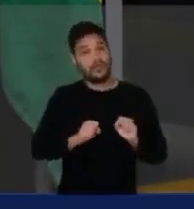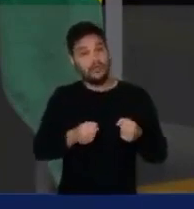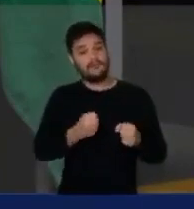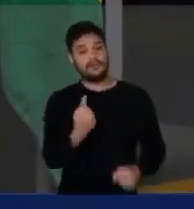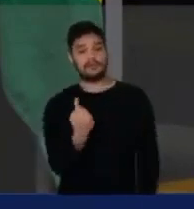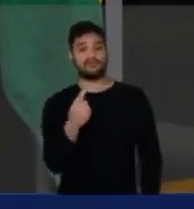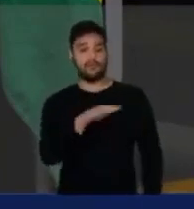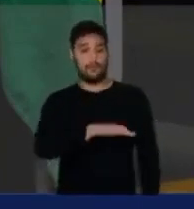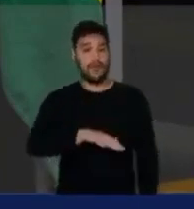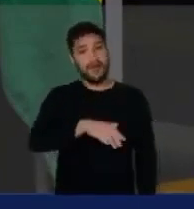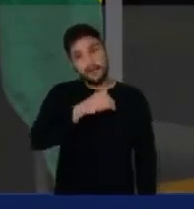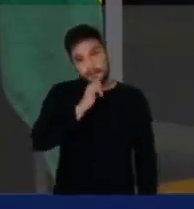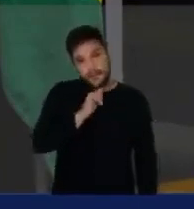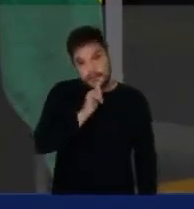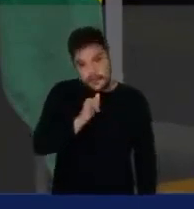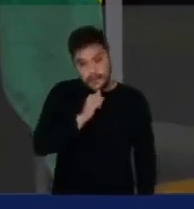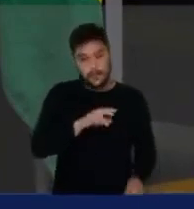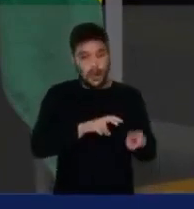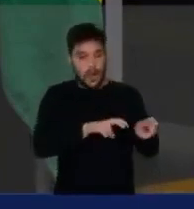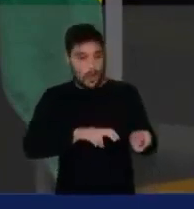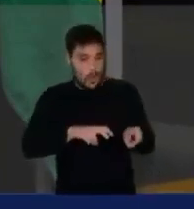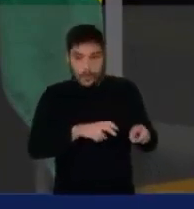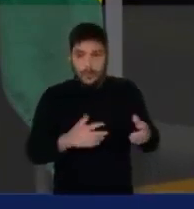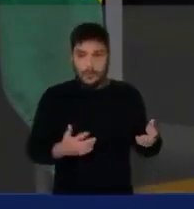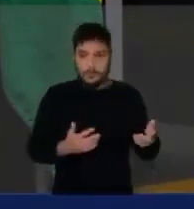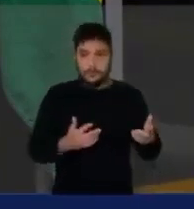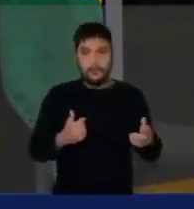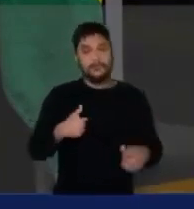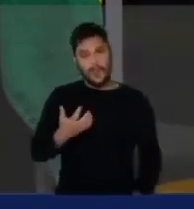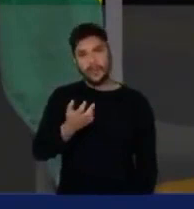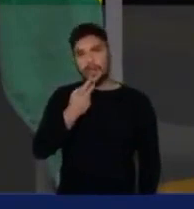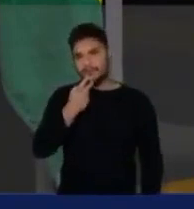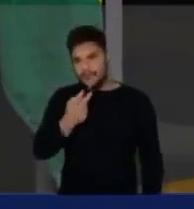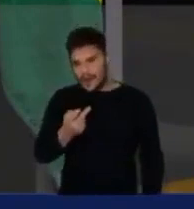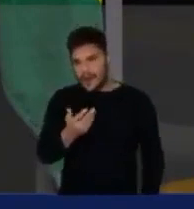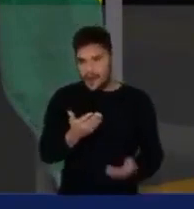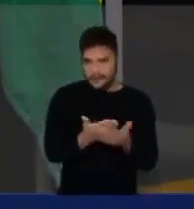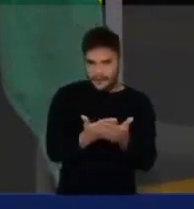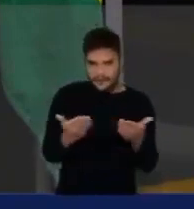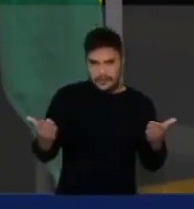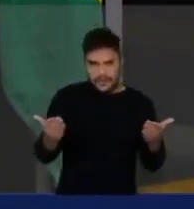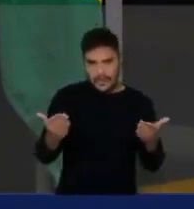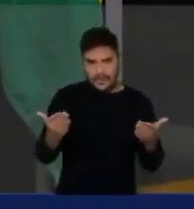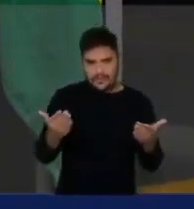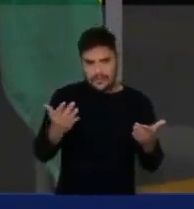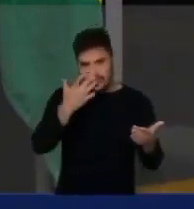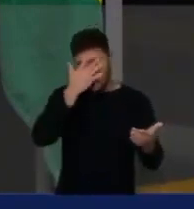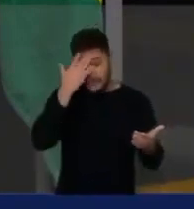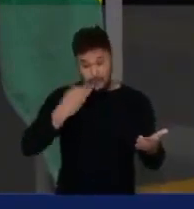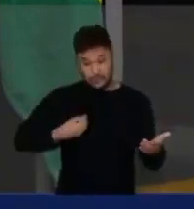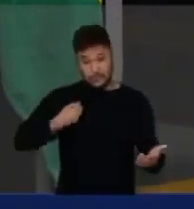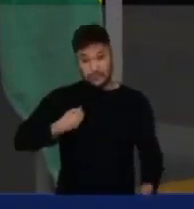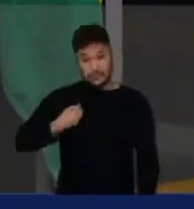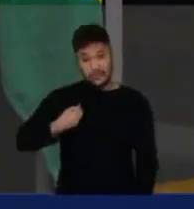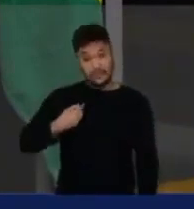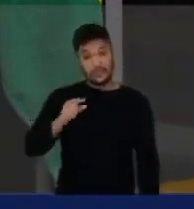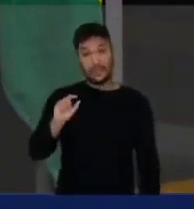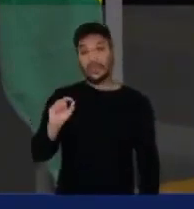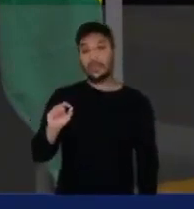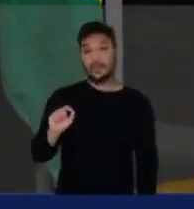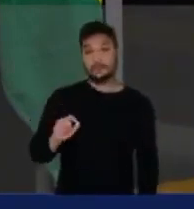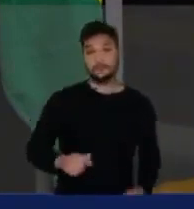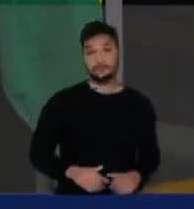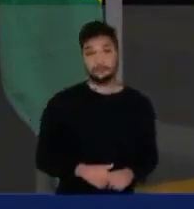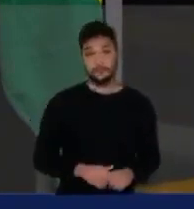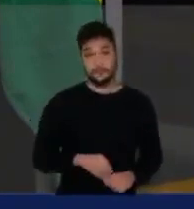por exemplo, o do agro. Eu quero chamar a atenção aqui de todos os presentes para o fato, deputado Cherini, de que